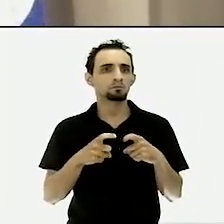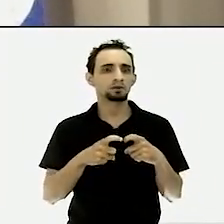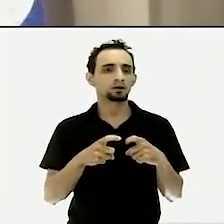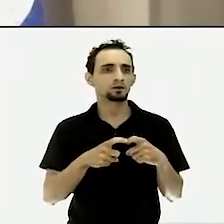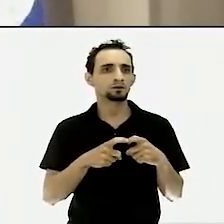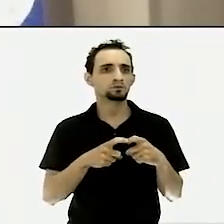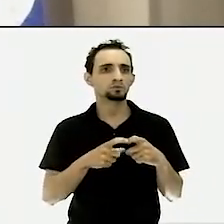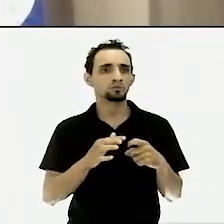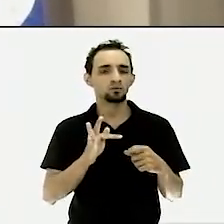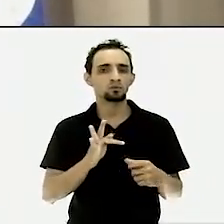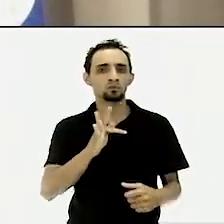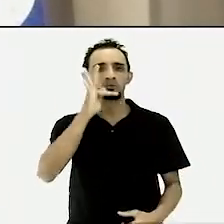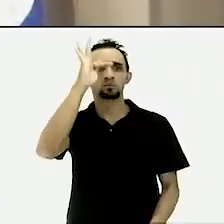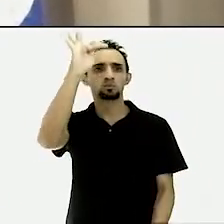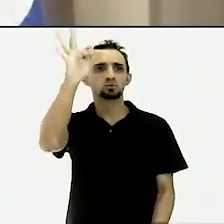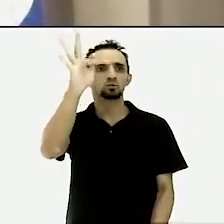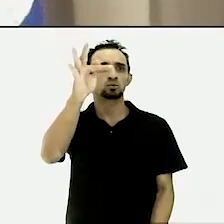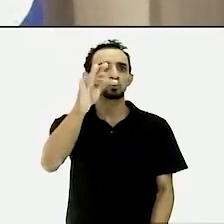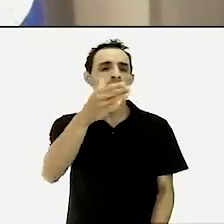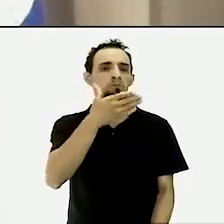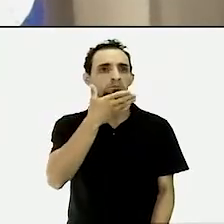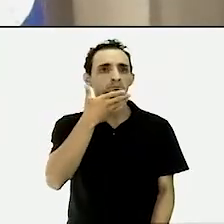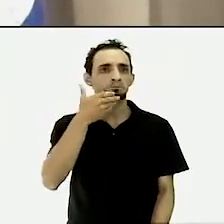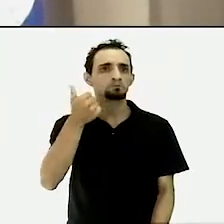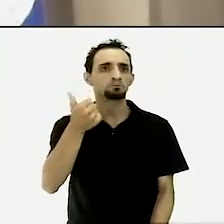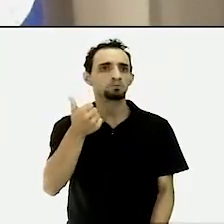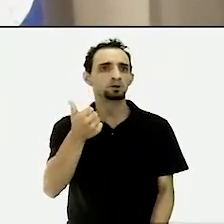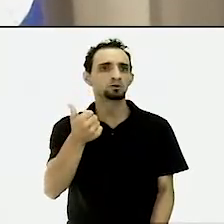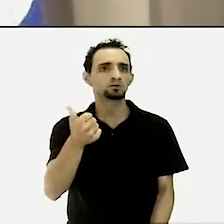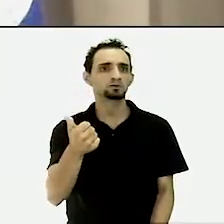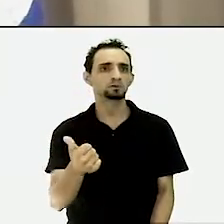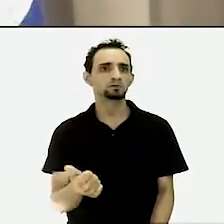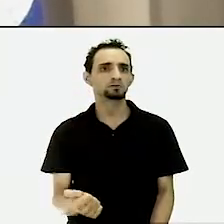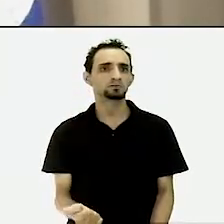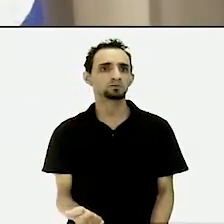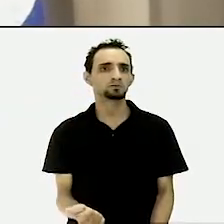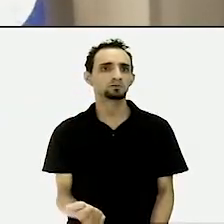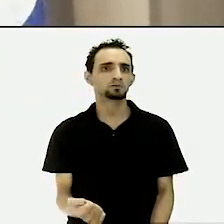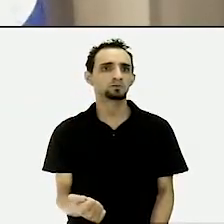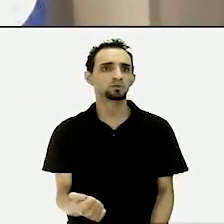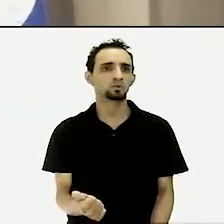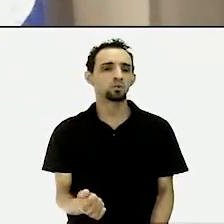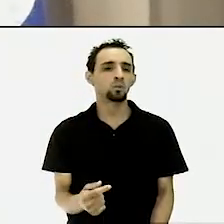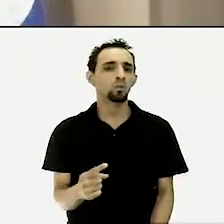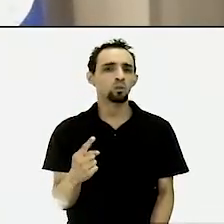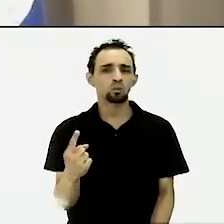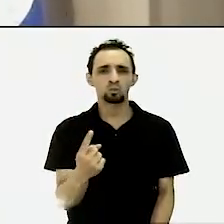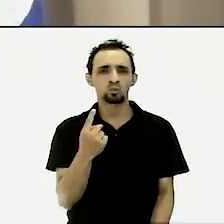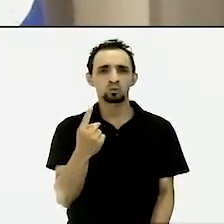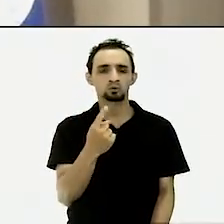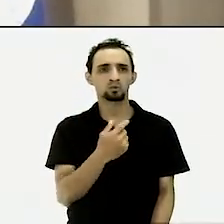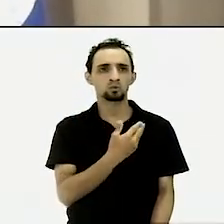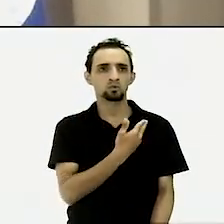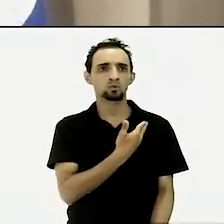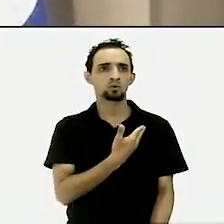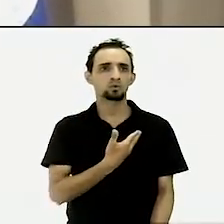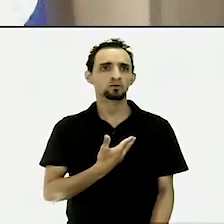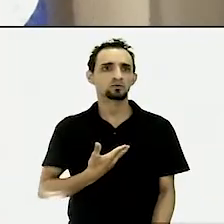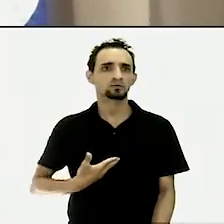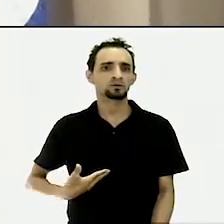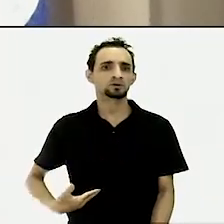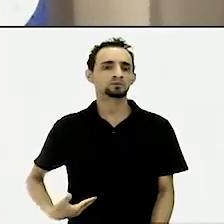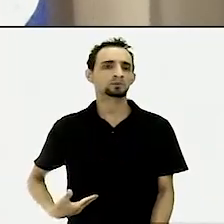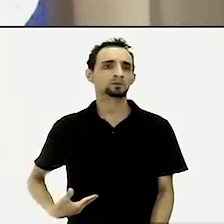alta complexidade numa UPA básica, cujo governo federal não ajuda